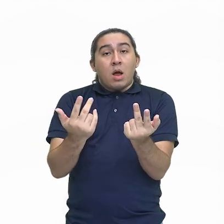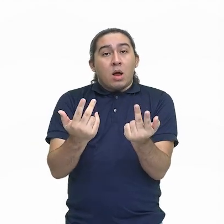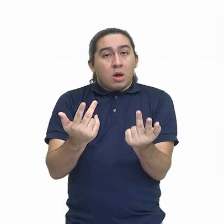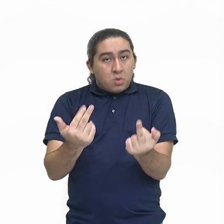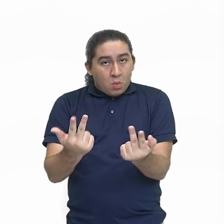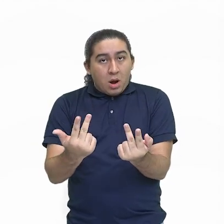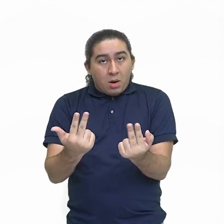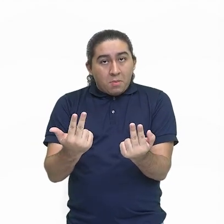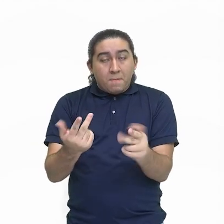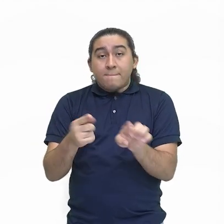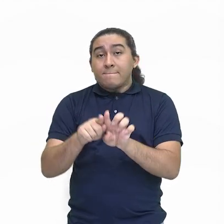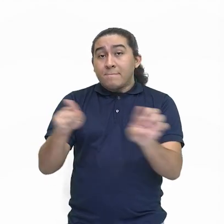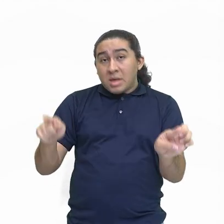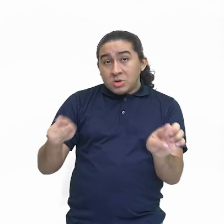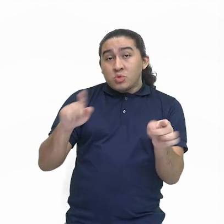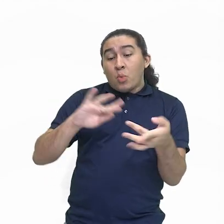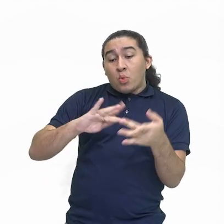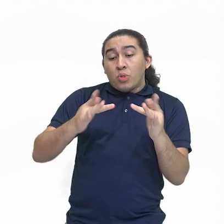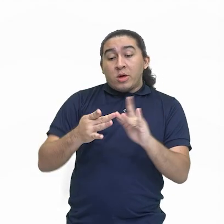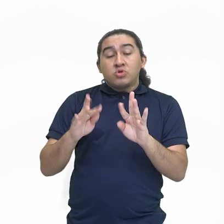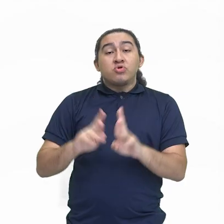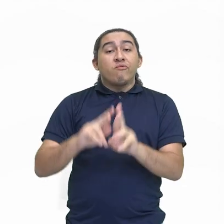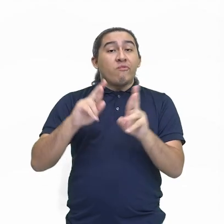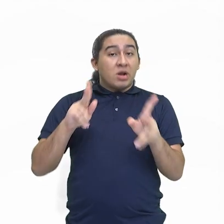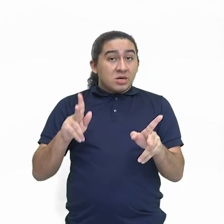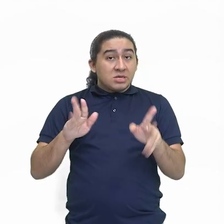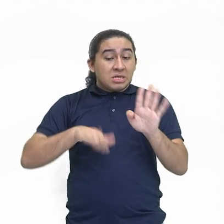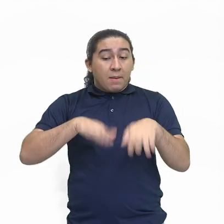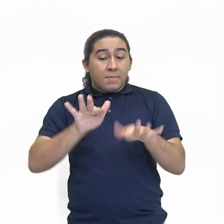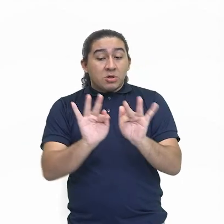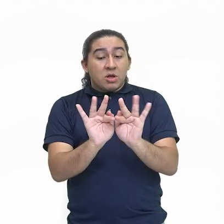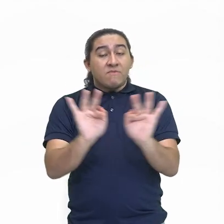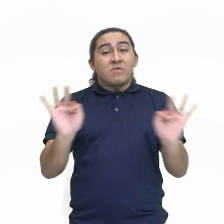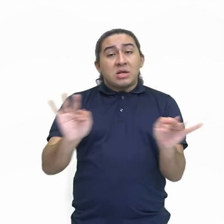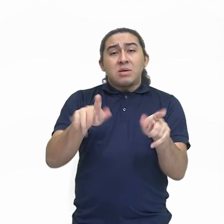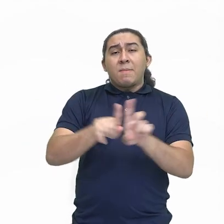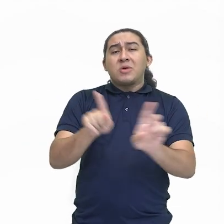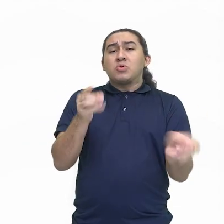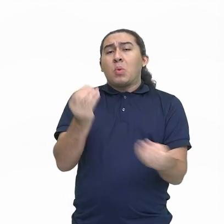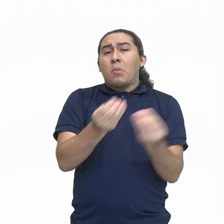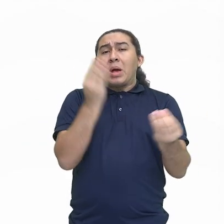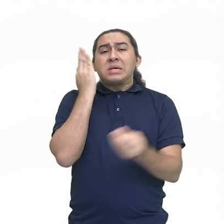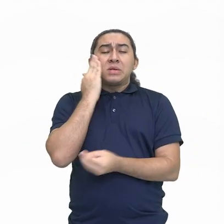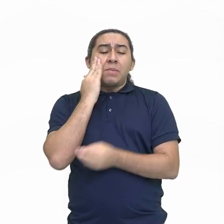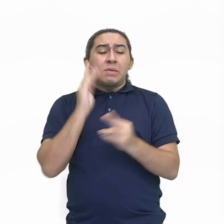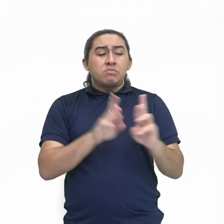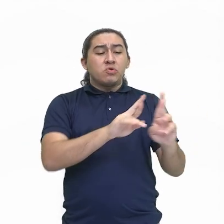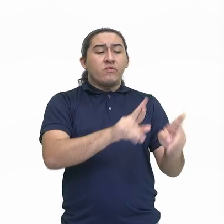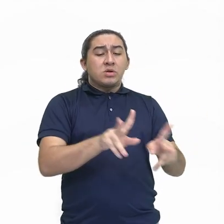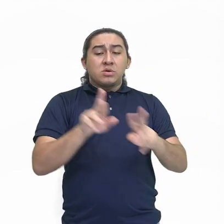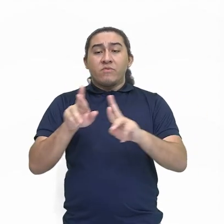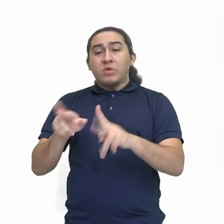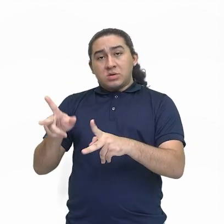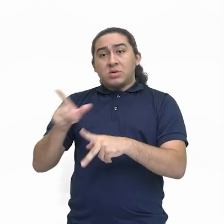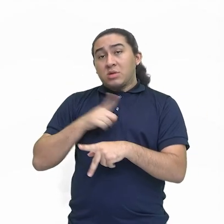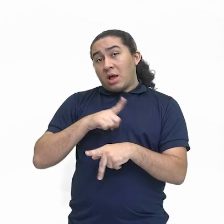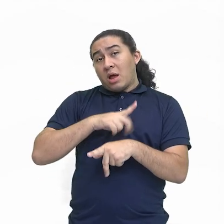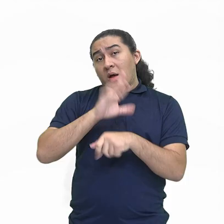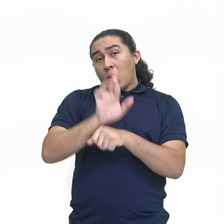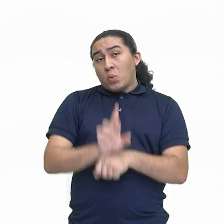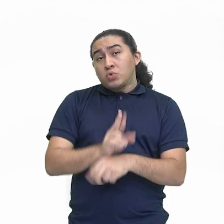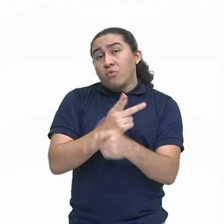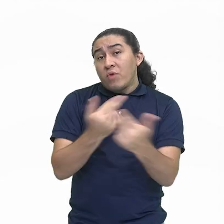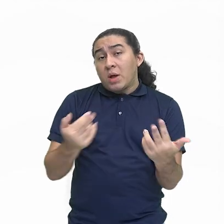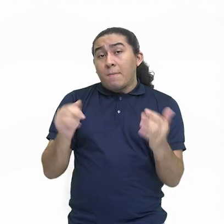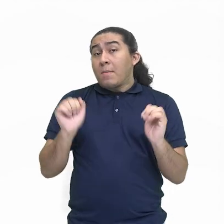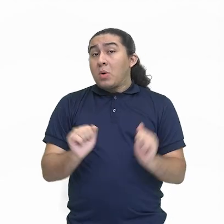sentidos diferentes. E o que é que eu vou utilizar? Né? Eu vou utilizar vários elementos. Eu